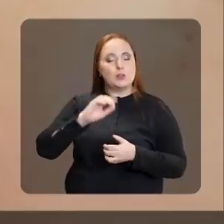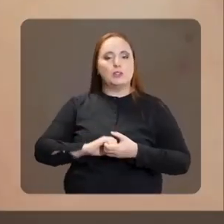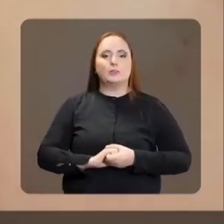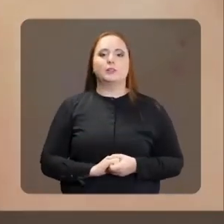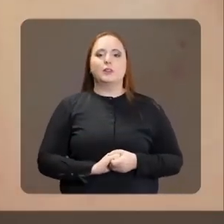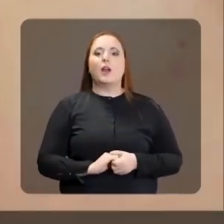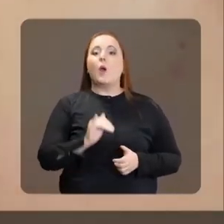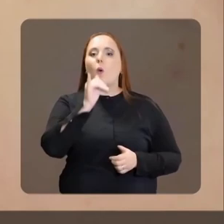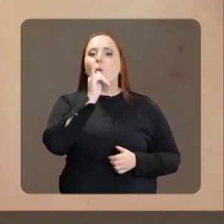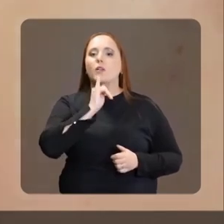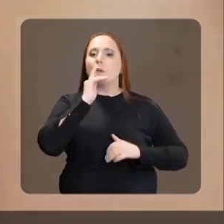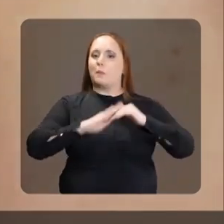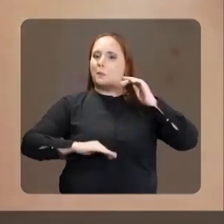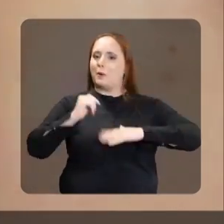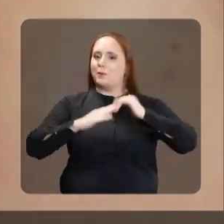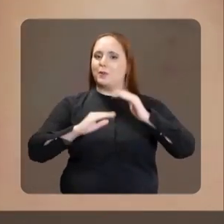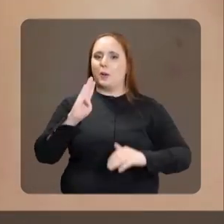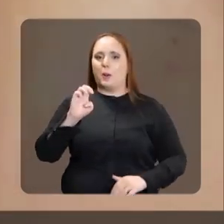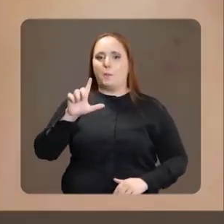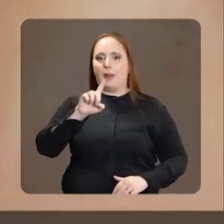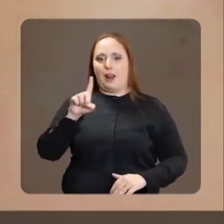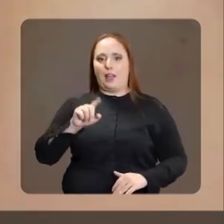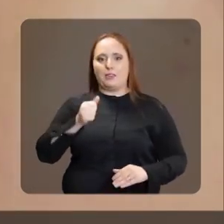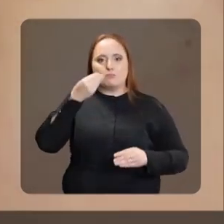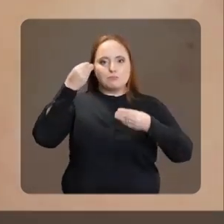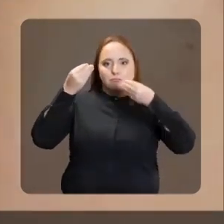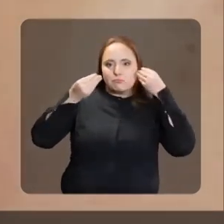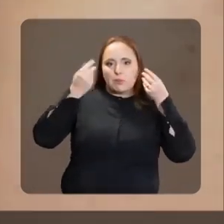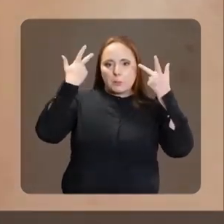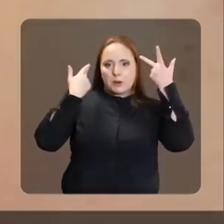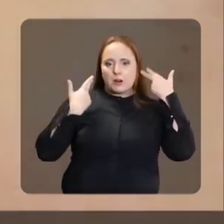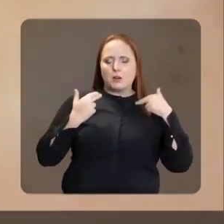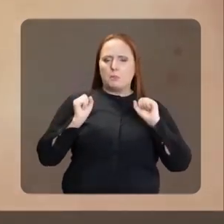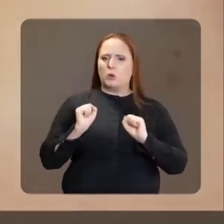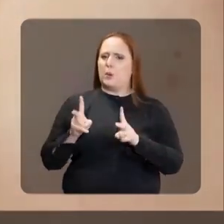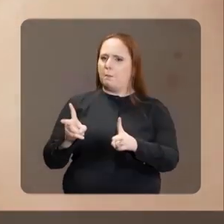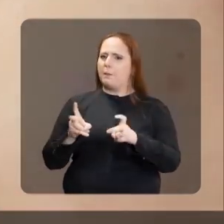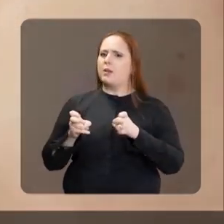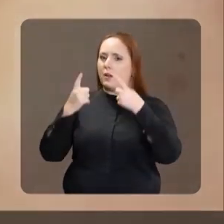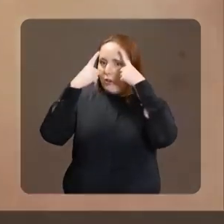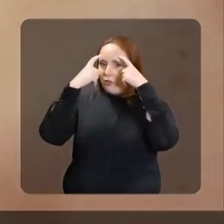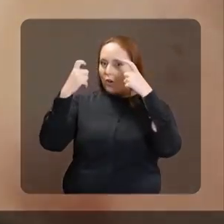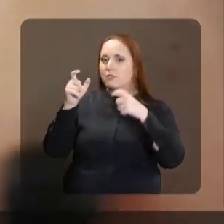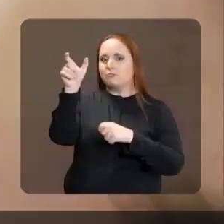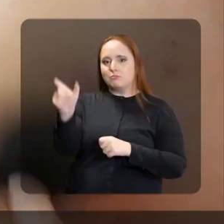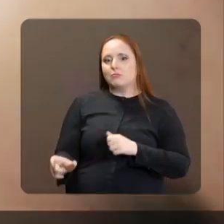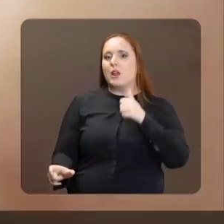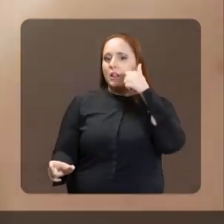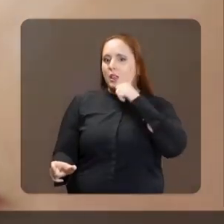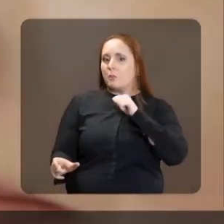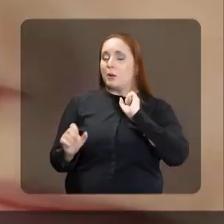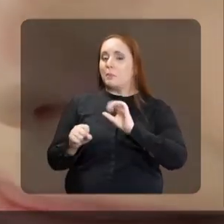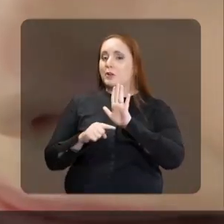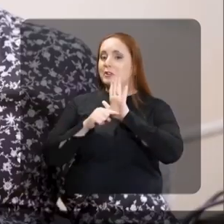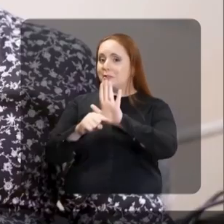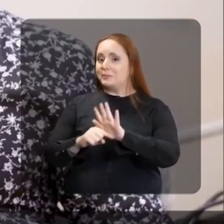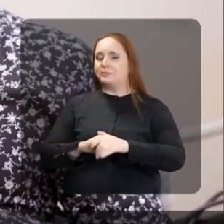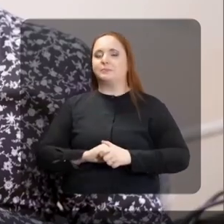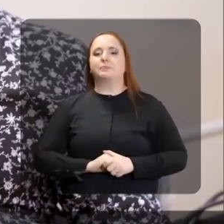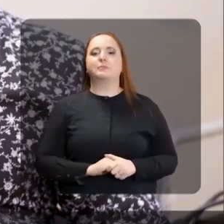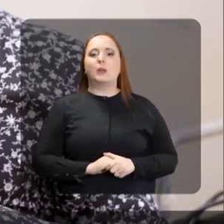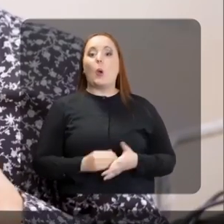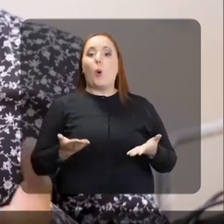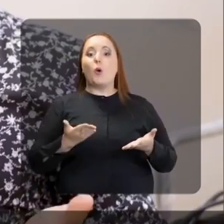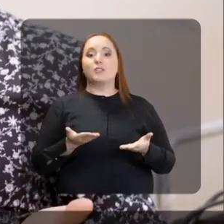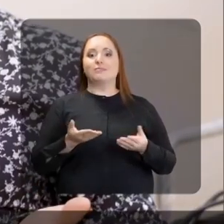a exemplo dos profissionais da beleza, que podem identificar os sinais de violência e ajudar a combatê-los. O